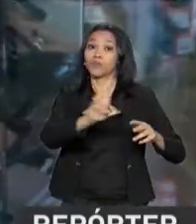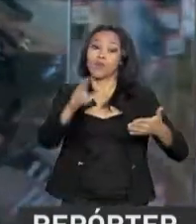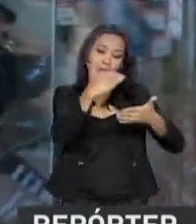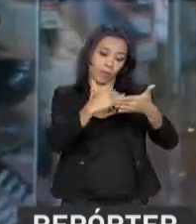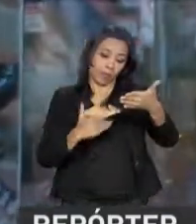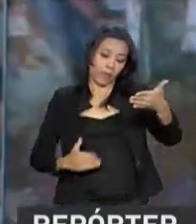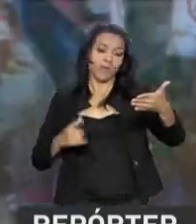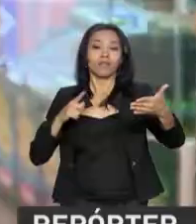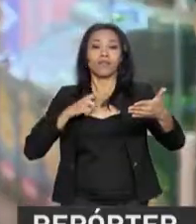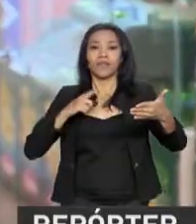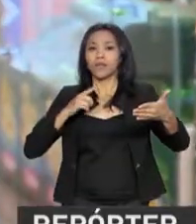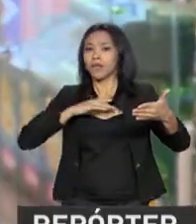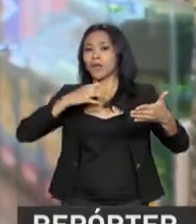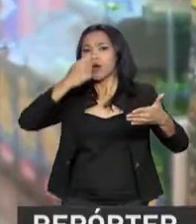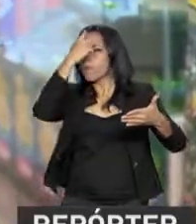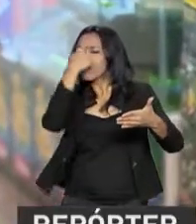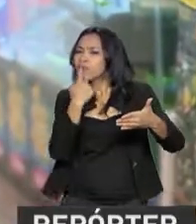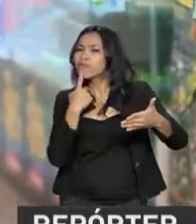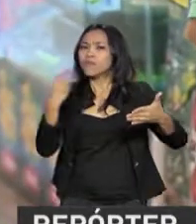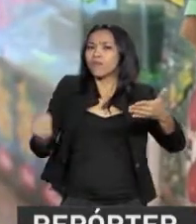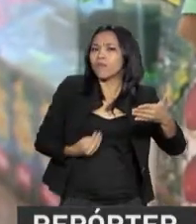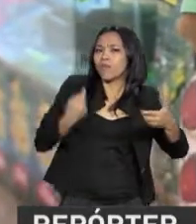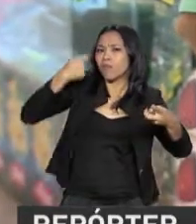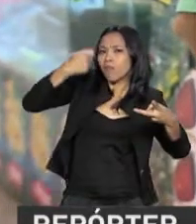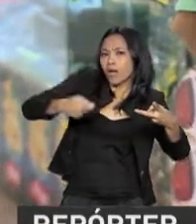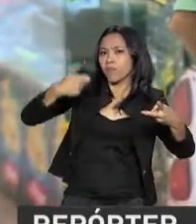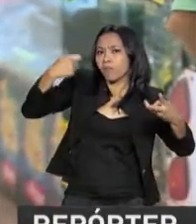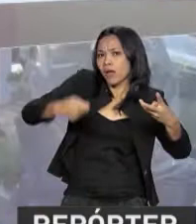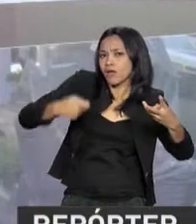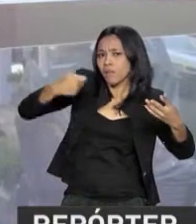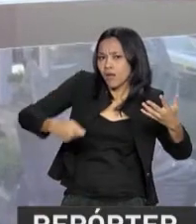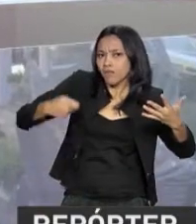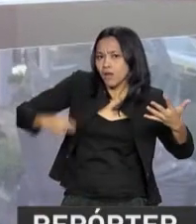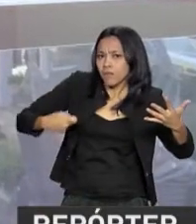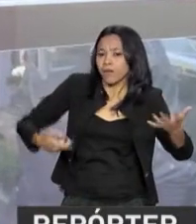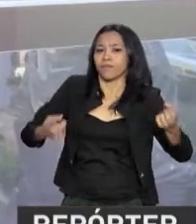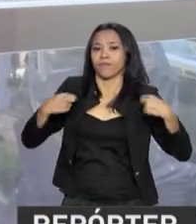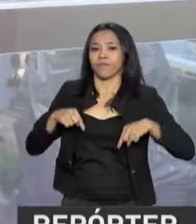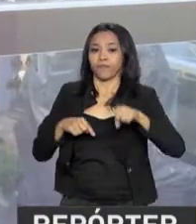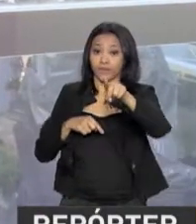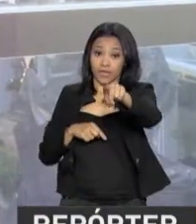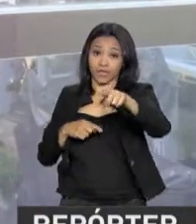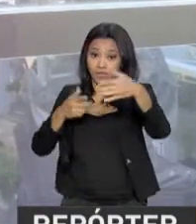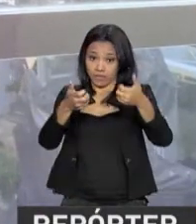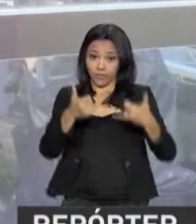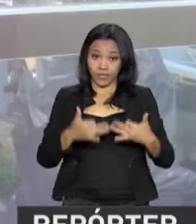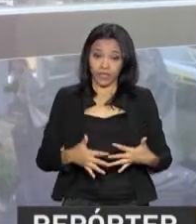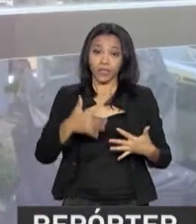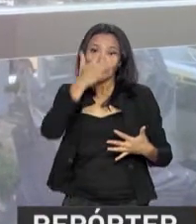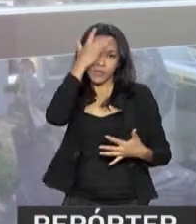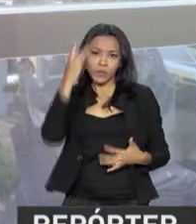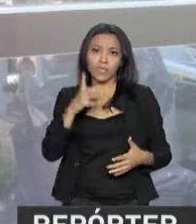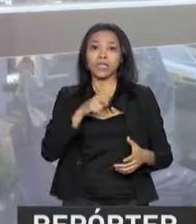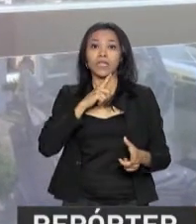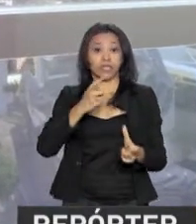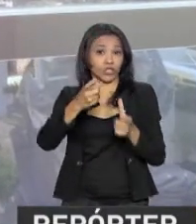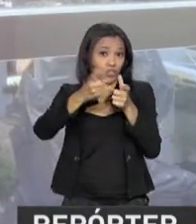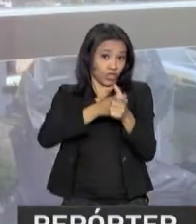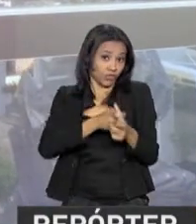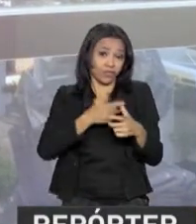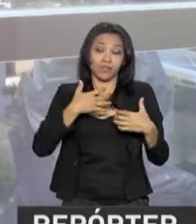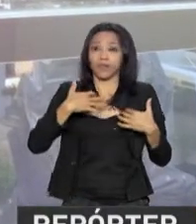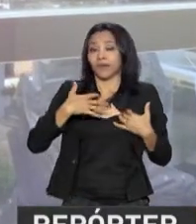perfil mais completo sobre os pagamentos feitos pelo consumidor. Um consumidor que ele está inadimplente com um